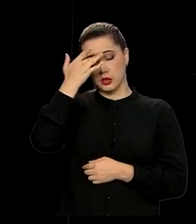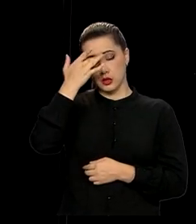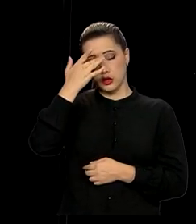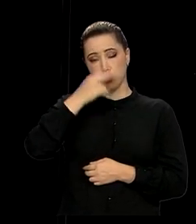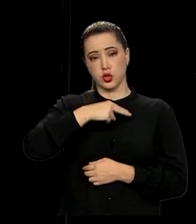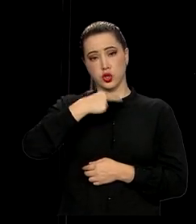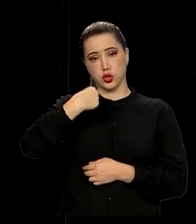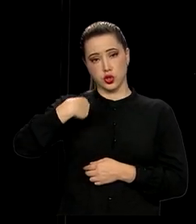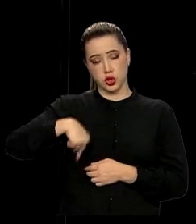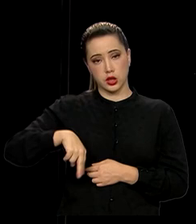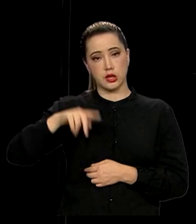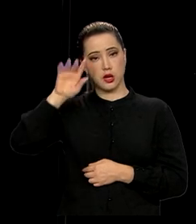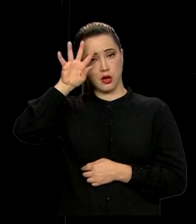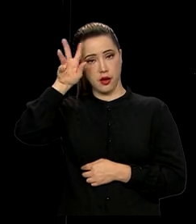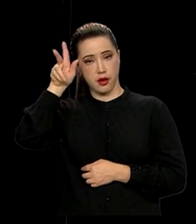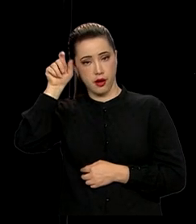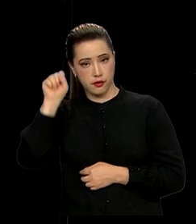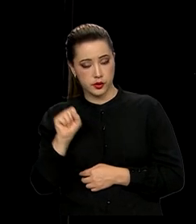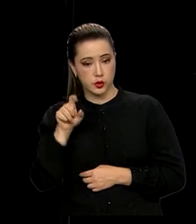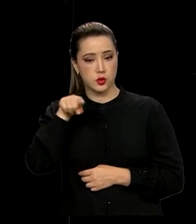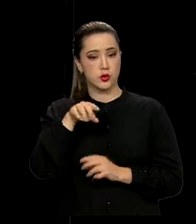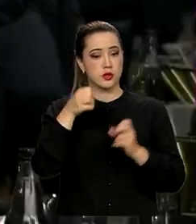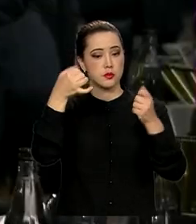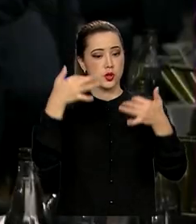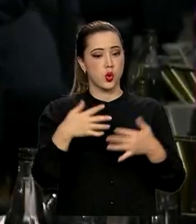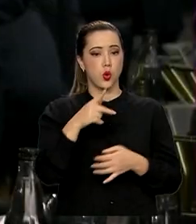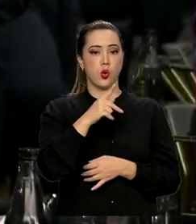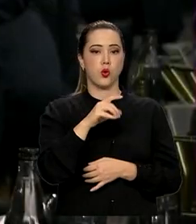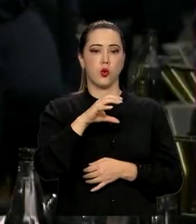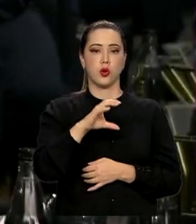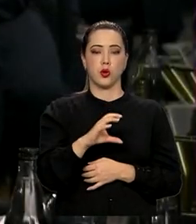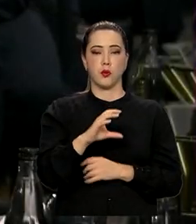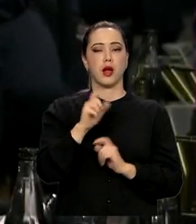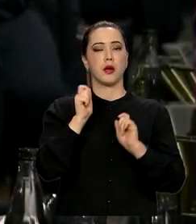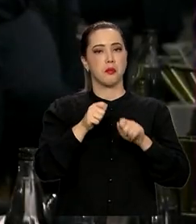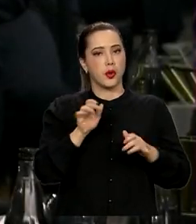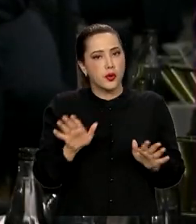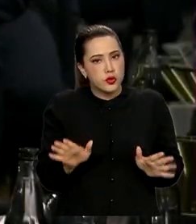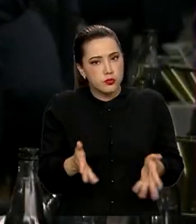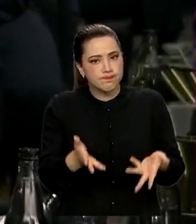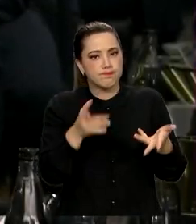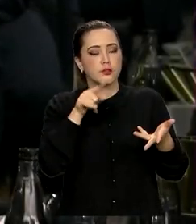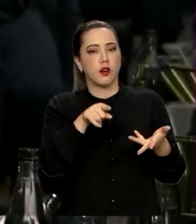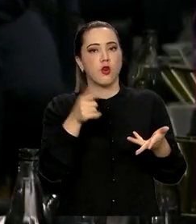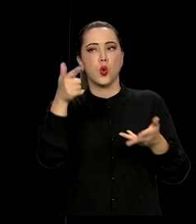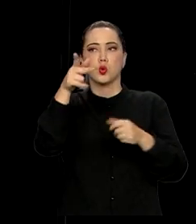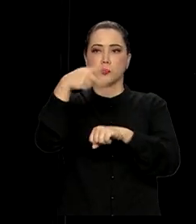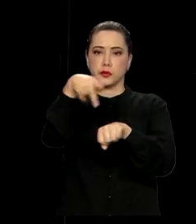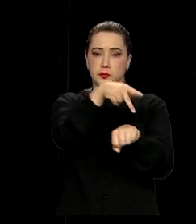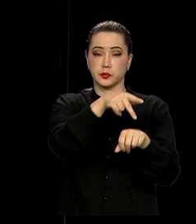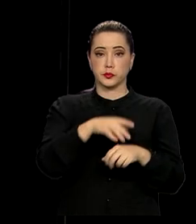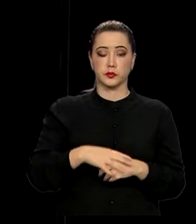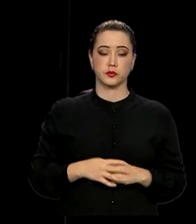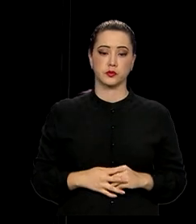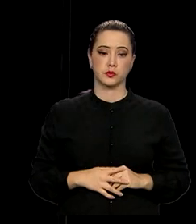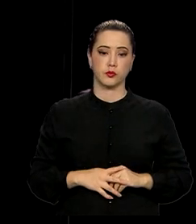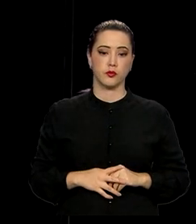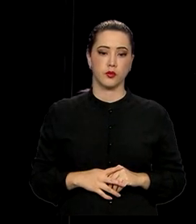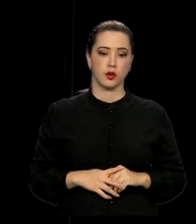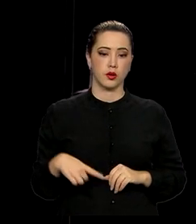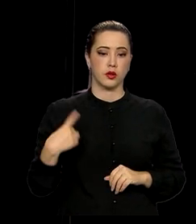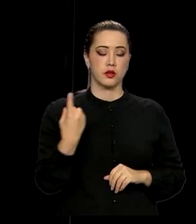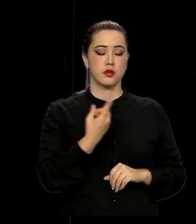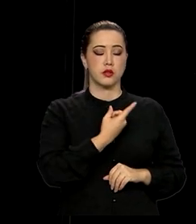de Aceleração do Crescimento, como um modelo que pode interessar os investidores desses países. Esperamos